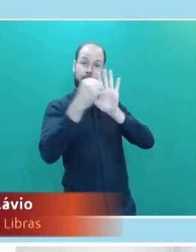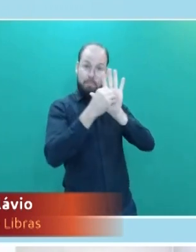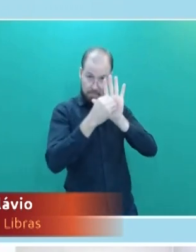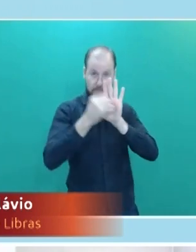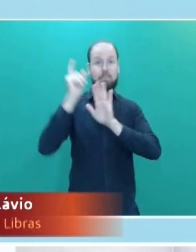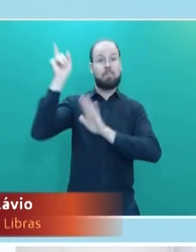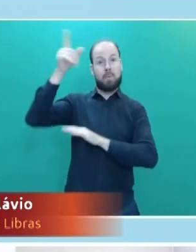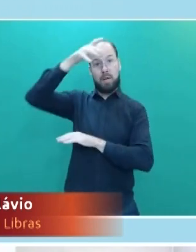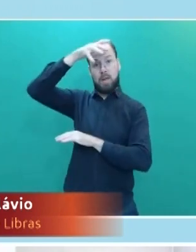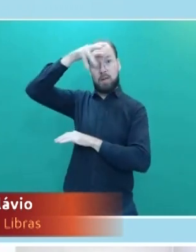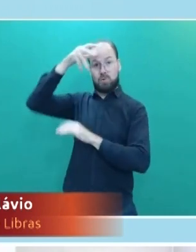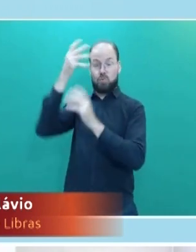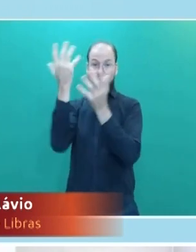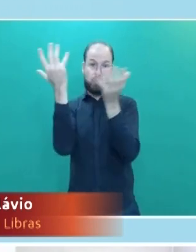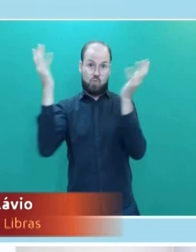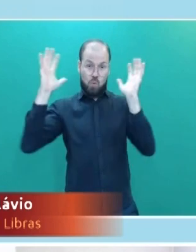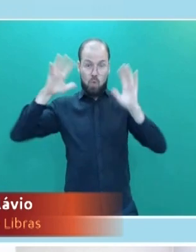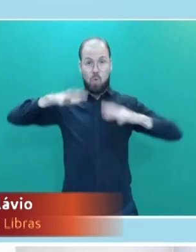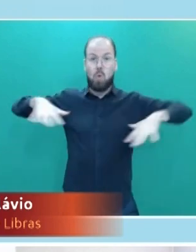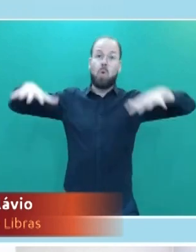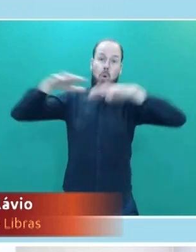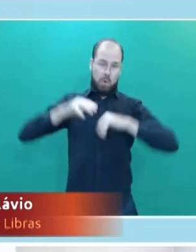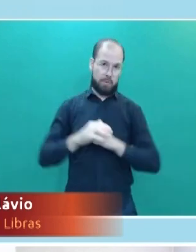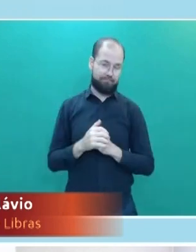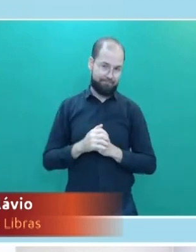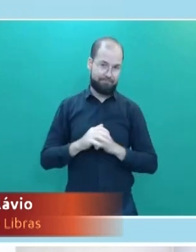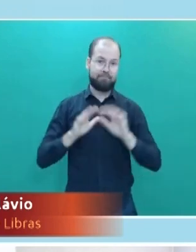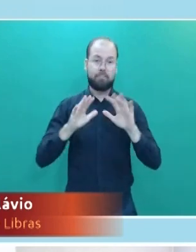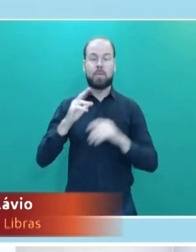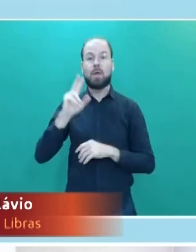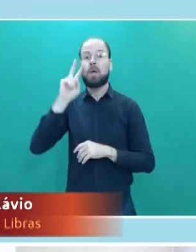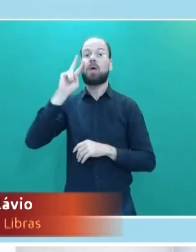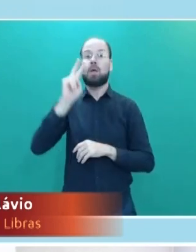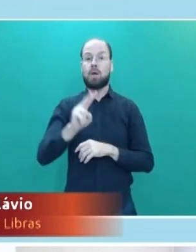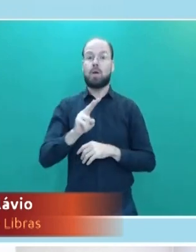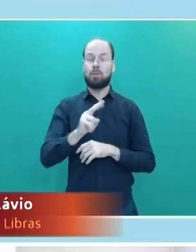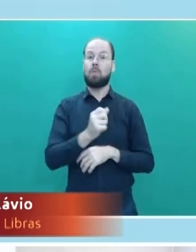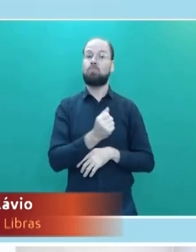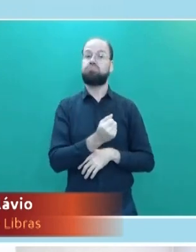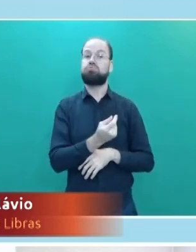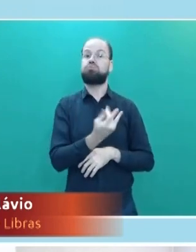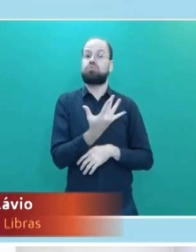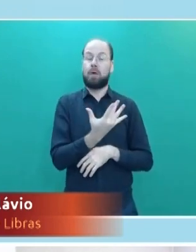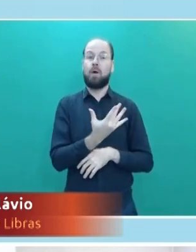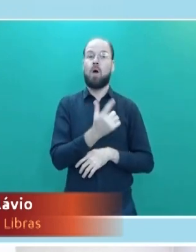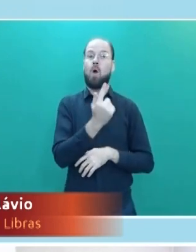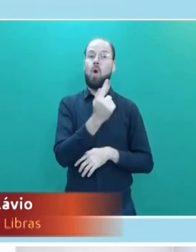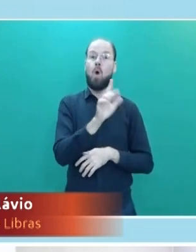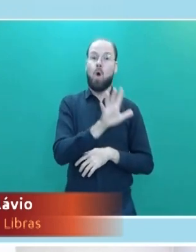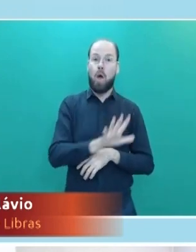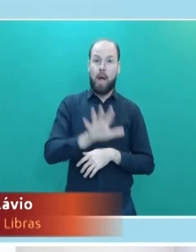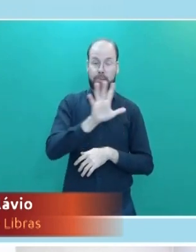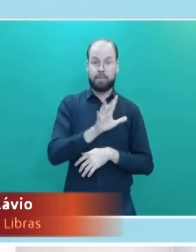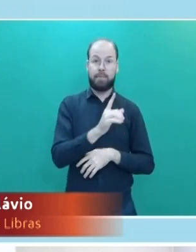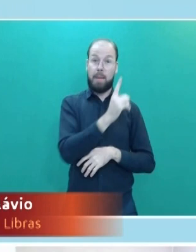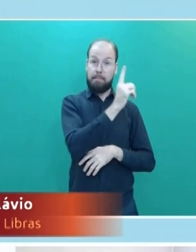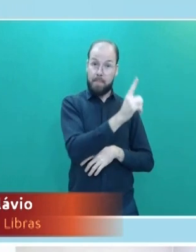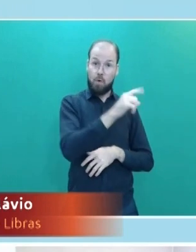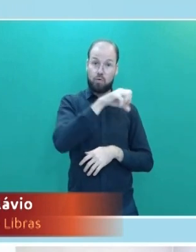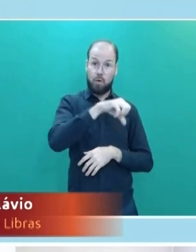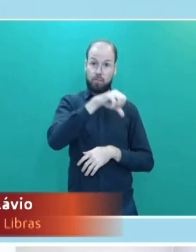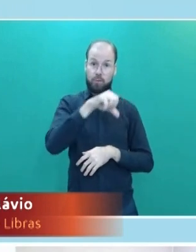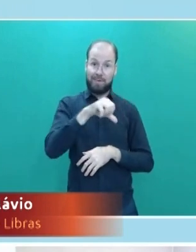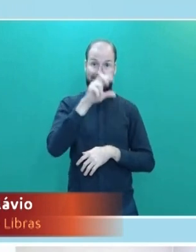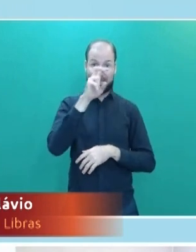ela vem de longe, geralmente. Eu estava olhando os números de Goiás, de 95 para cá já foram